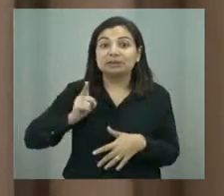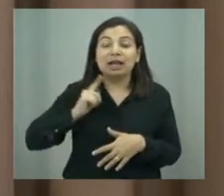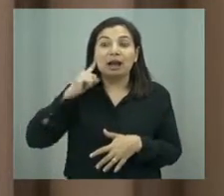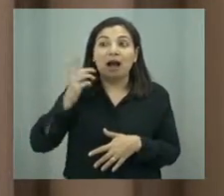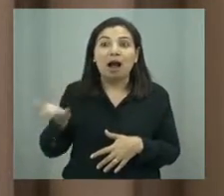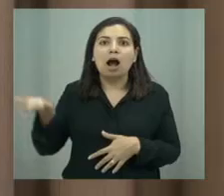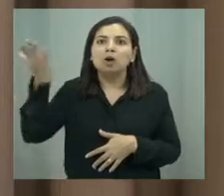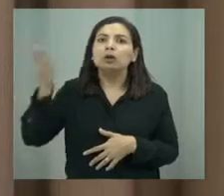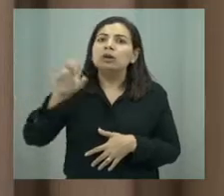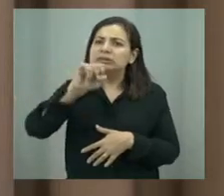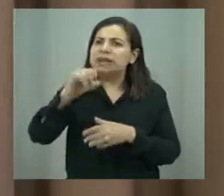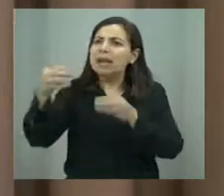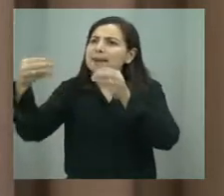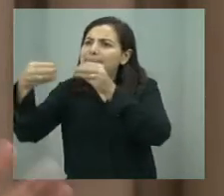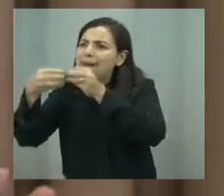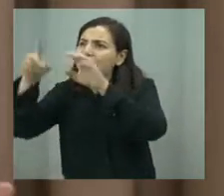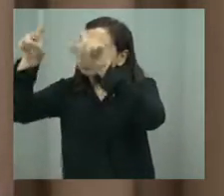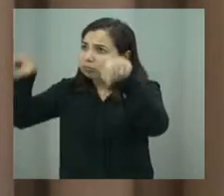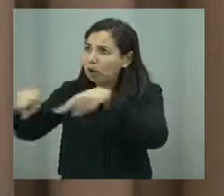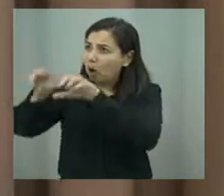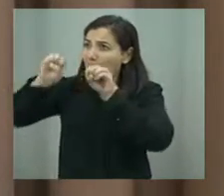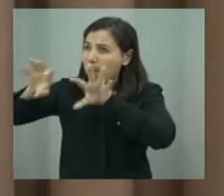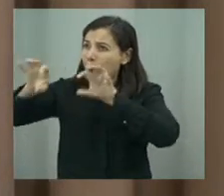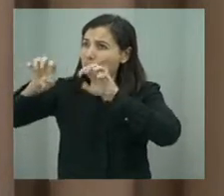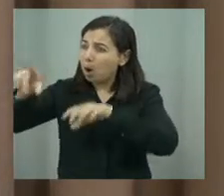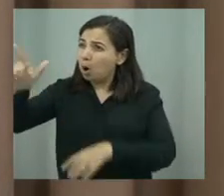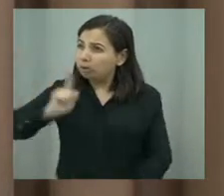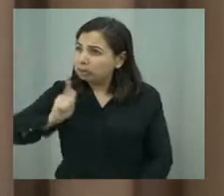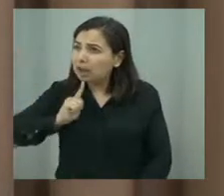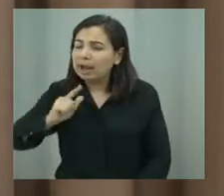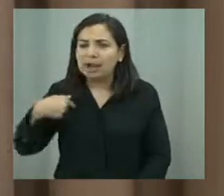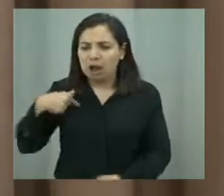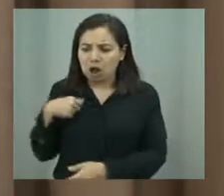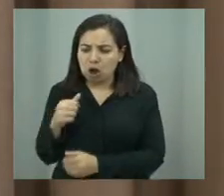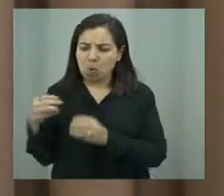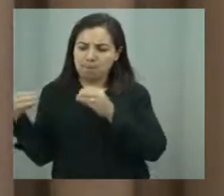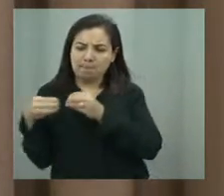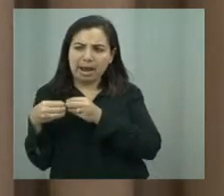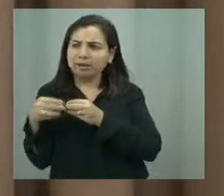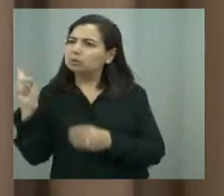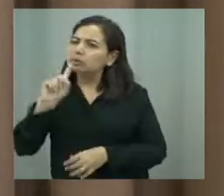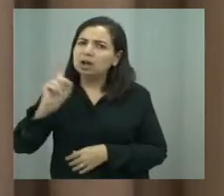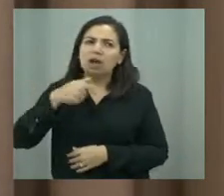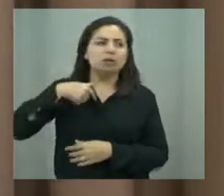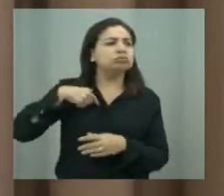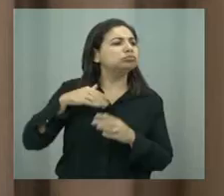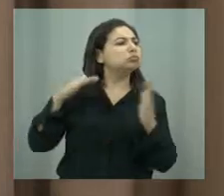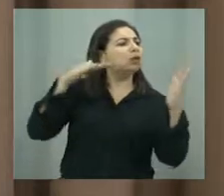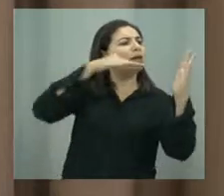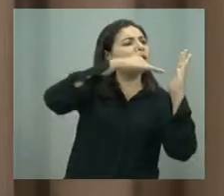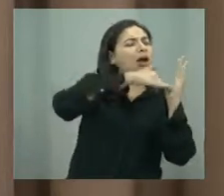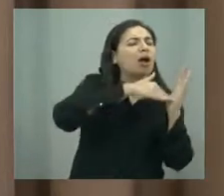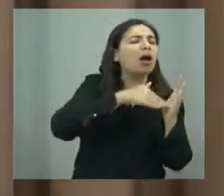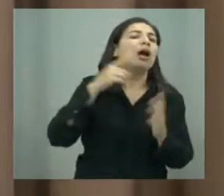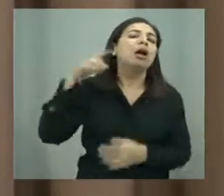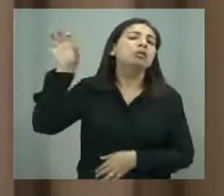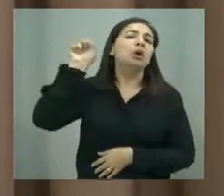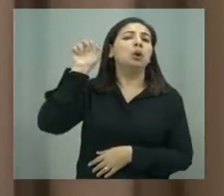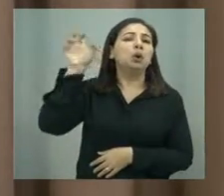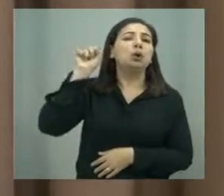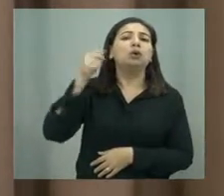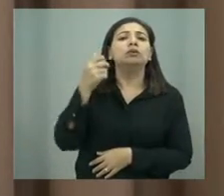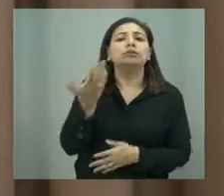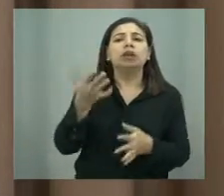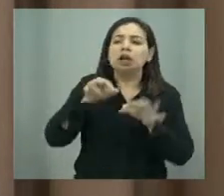mantenha distante da caixa de som, se mantenha distante do paredão, numa distância de pelo menos mais que